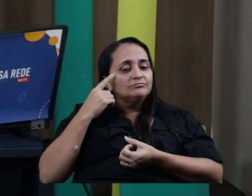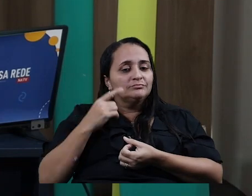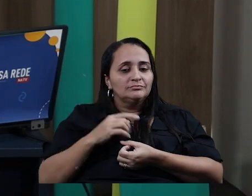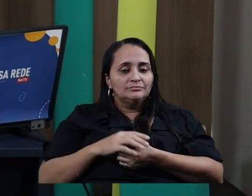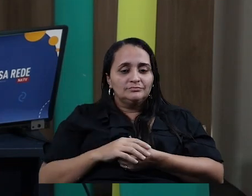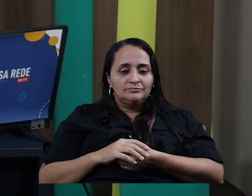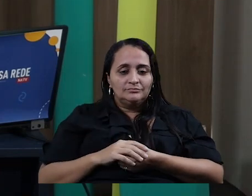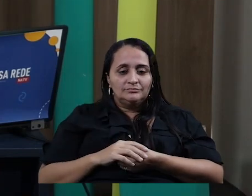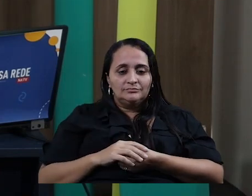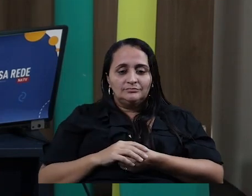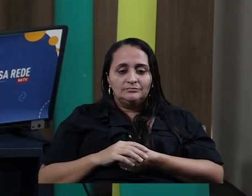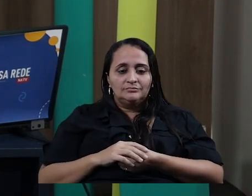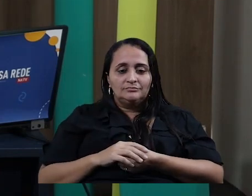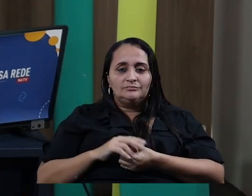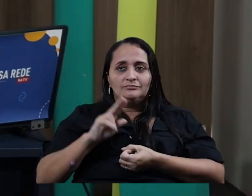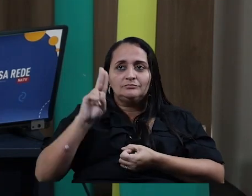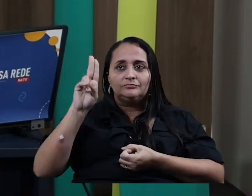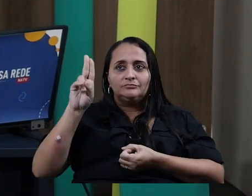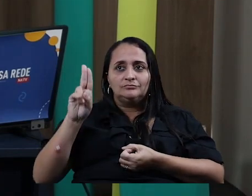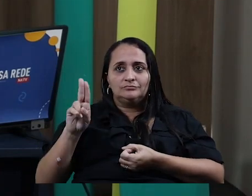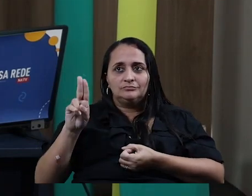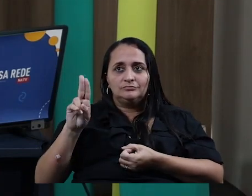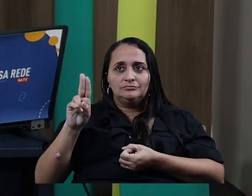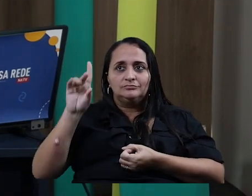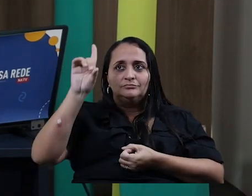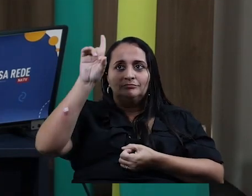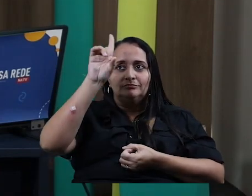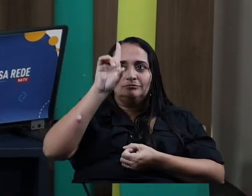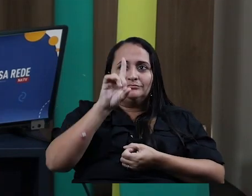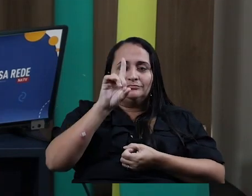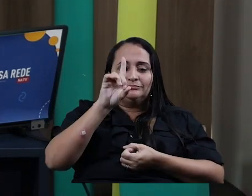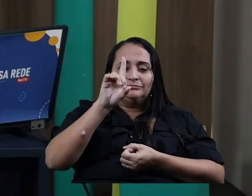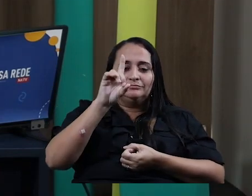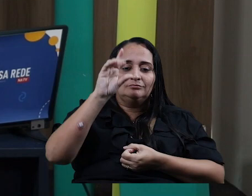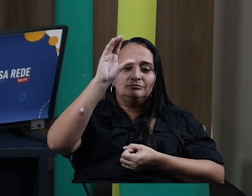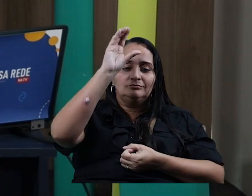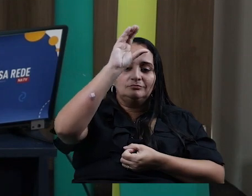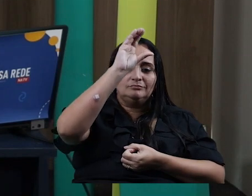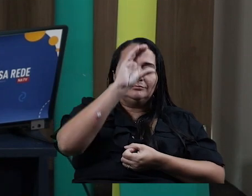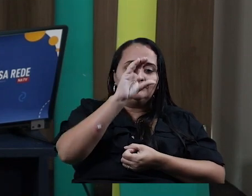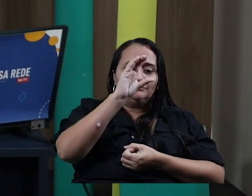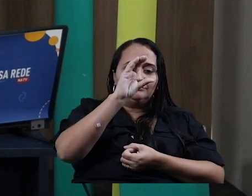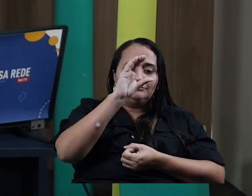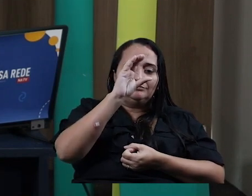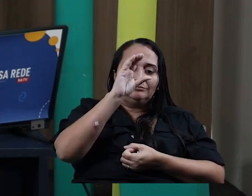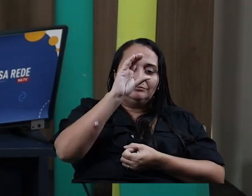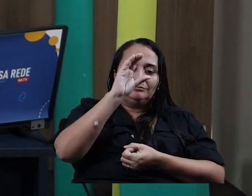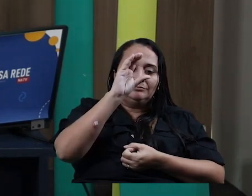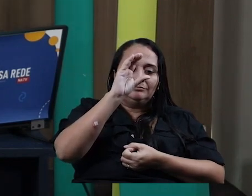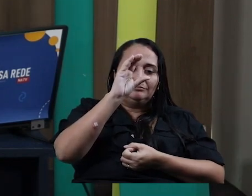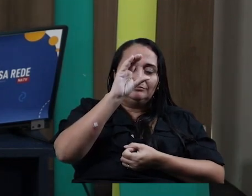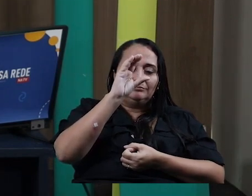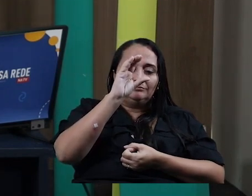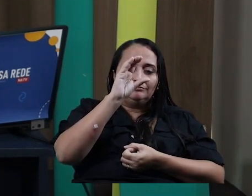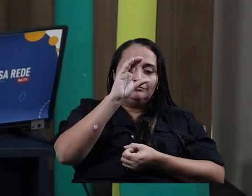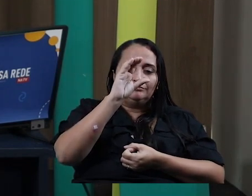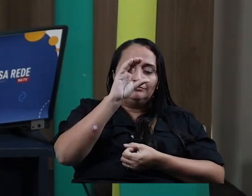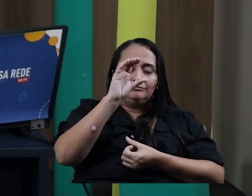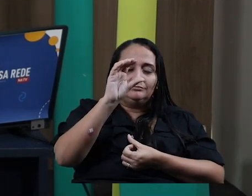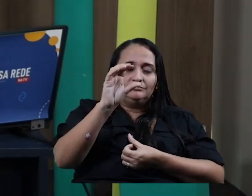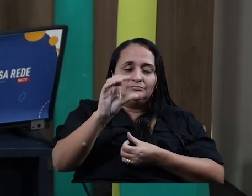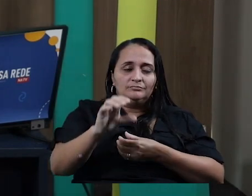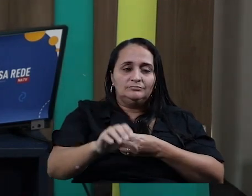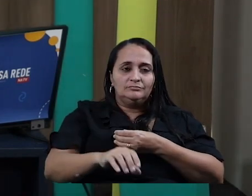vai ser unidade, dezena e centena. Então, 6